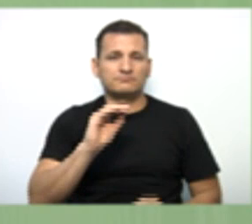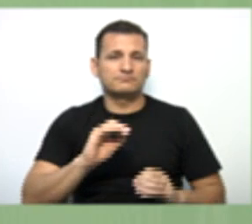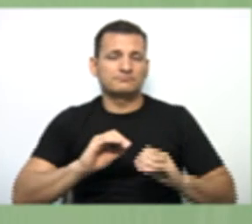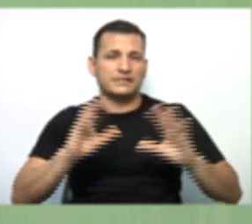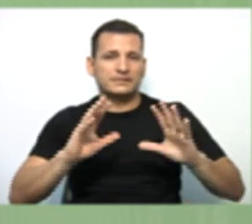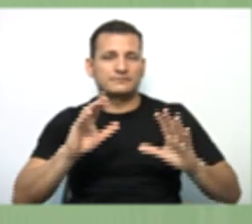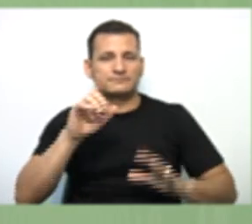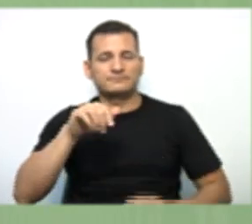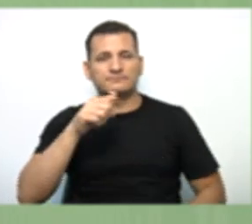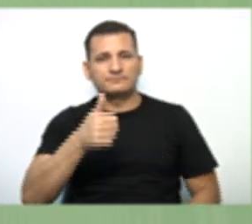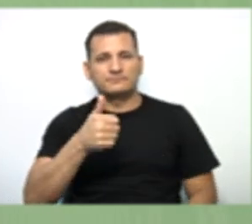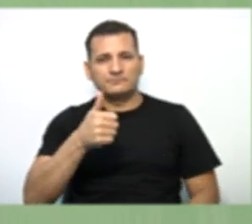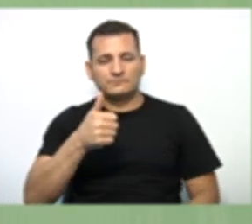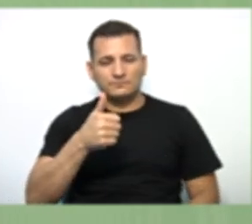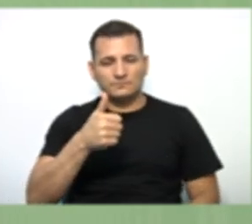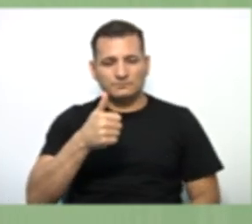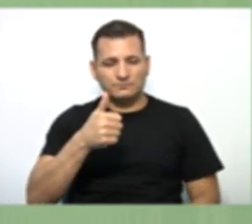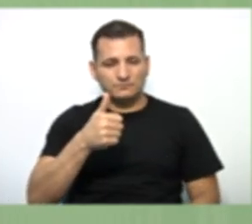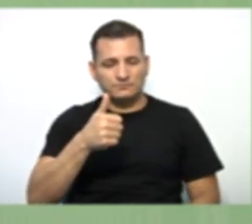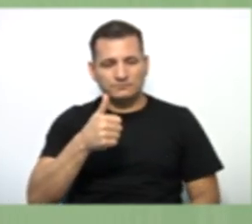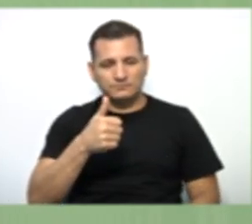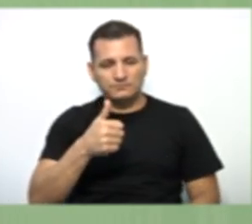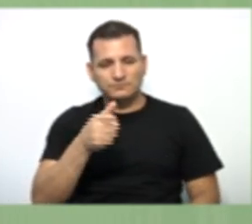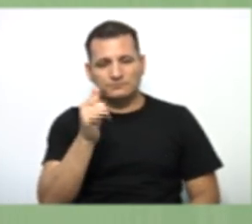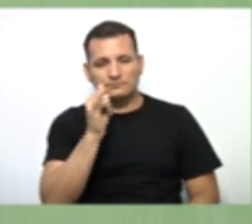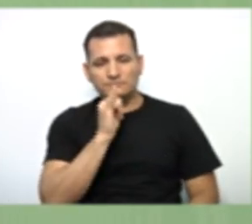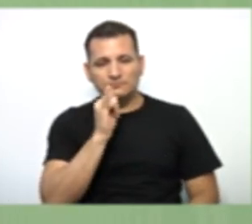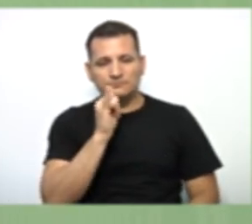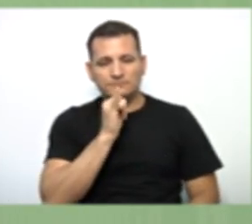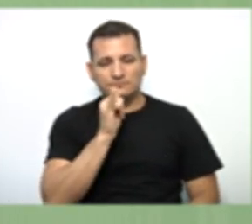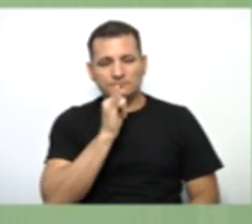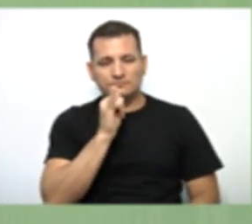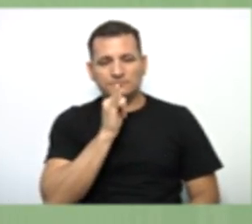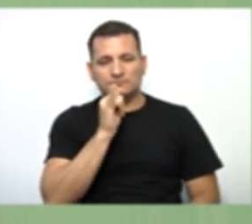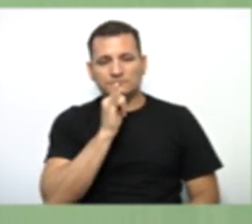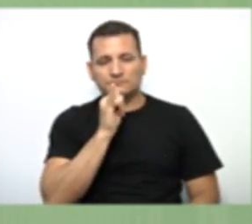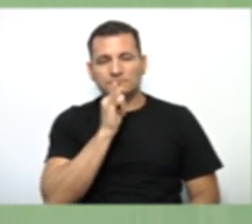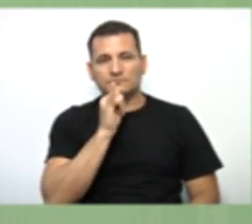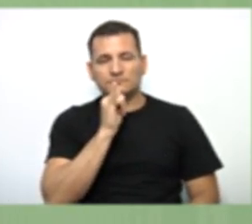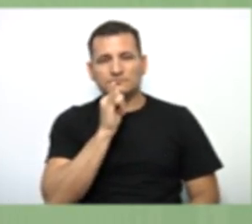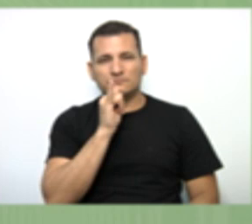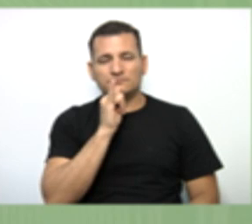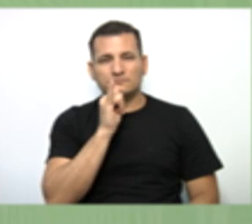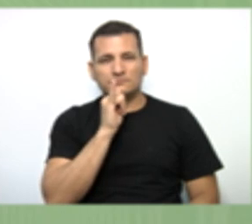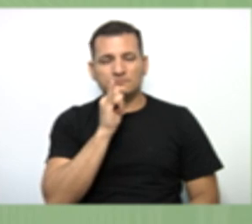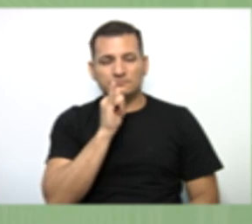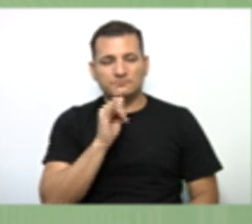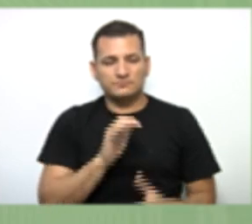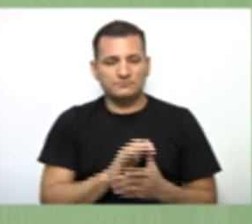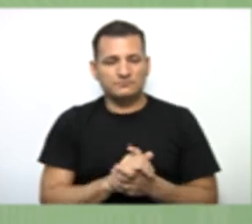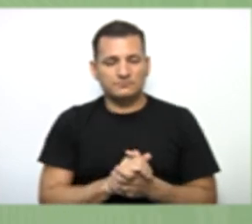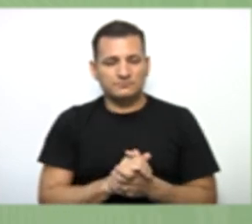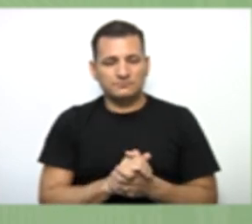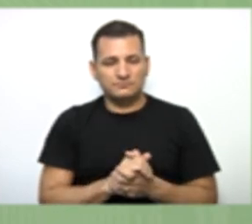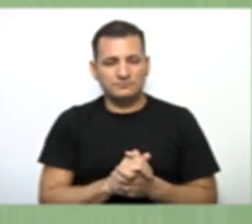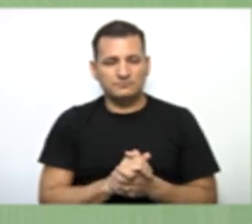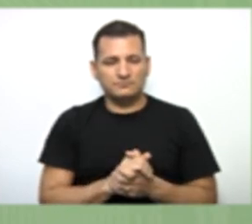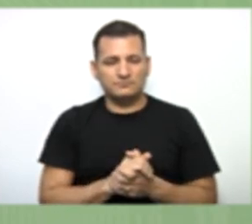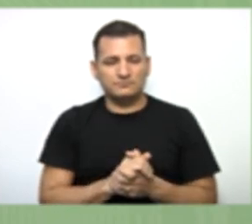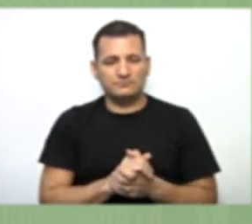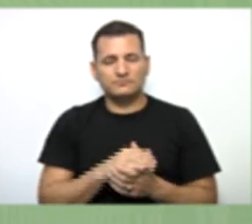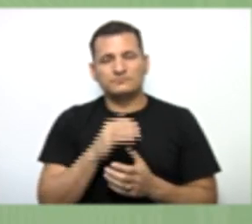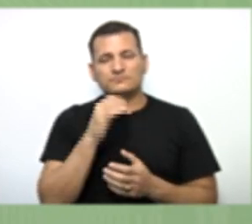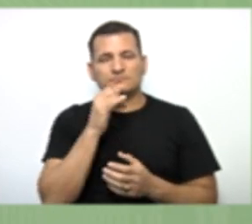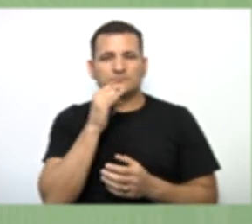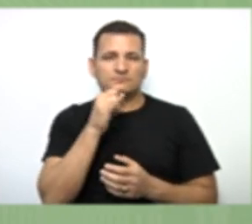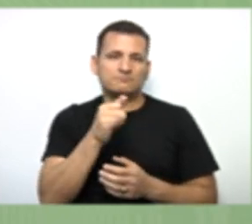um. Um exemplo de circuito, né? O circuito aberto, você vê aqui, ele está aberto, ele